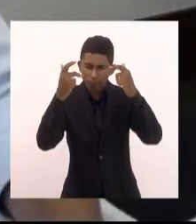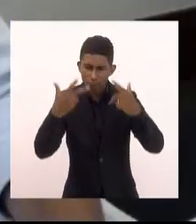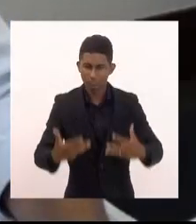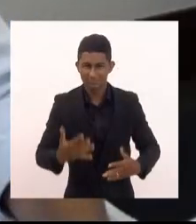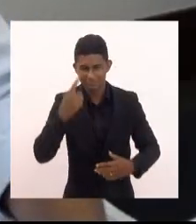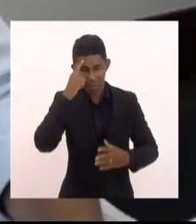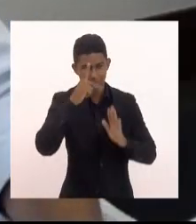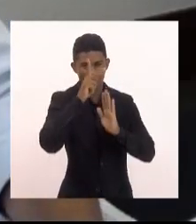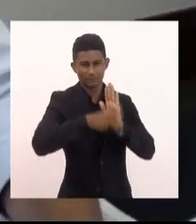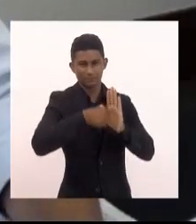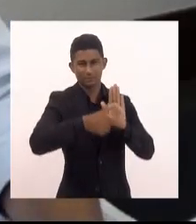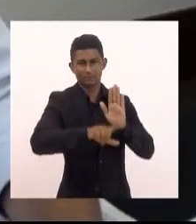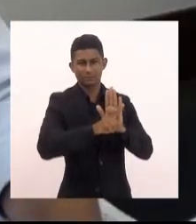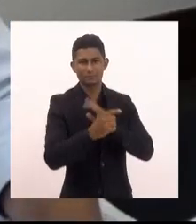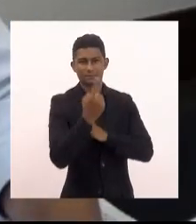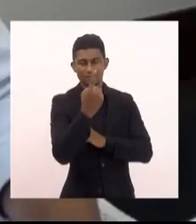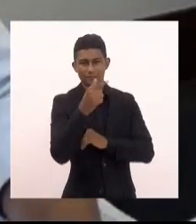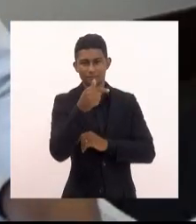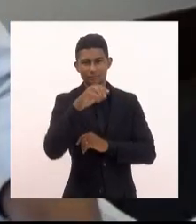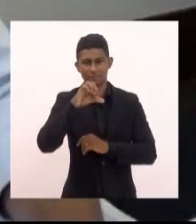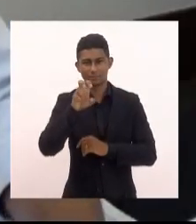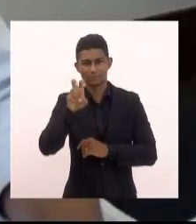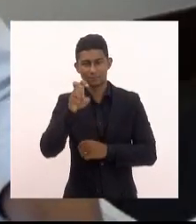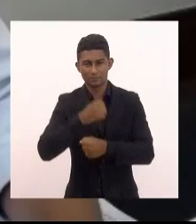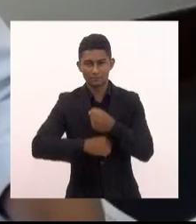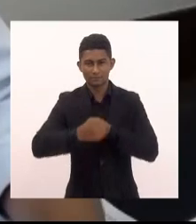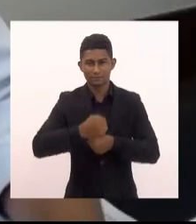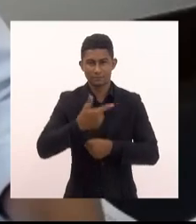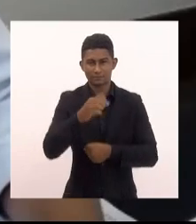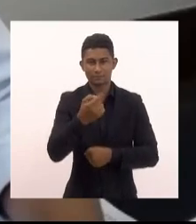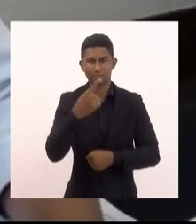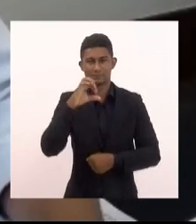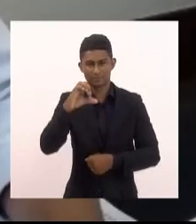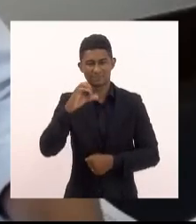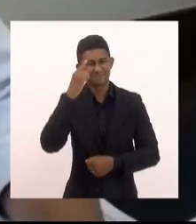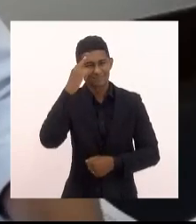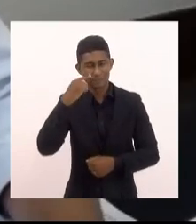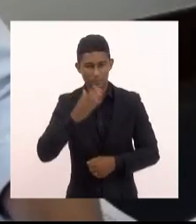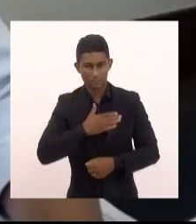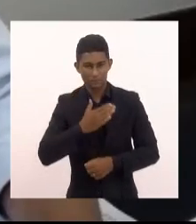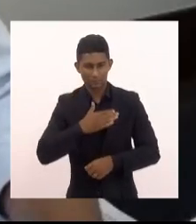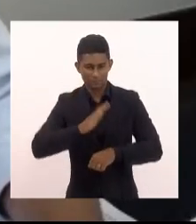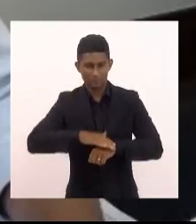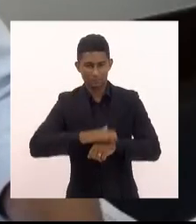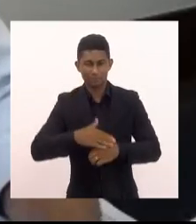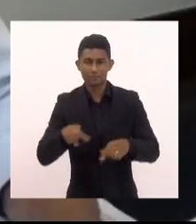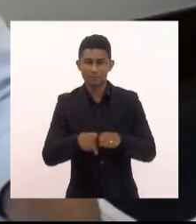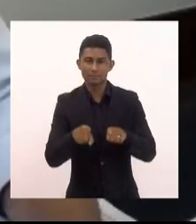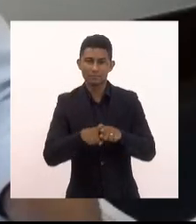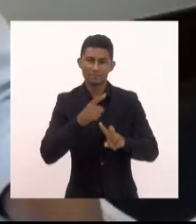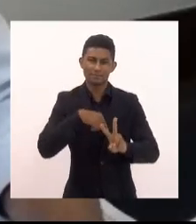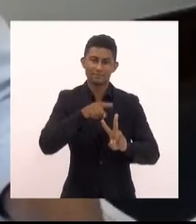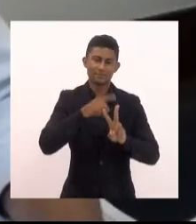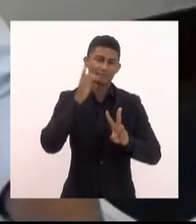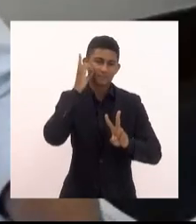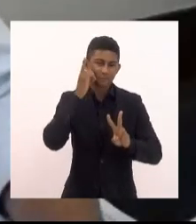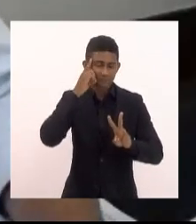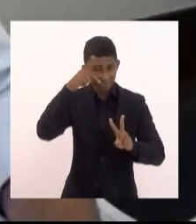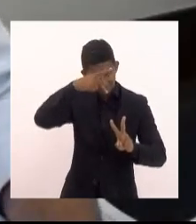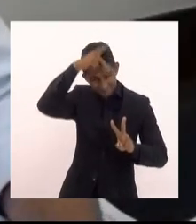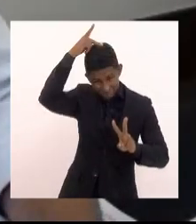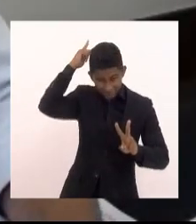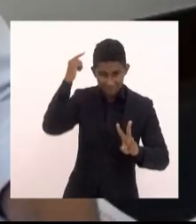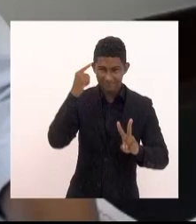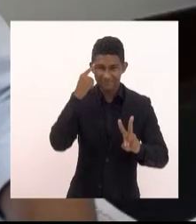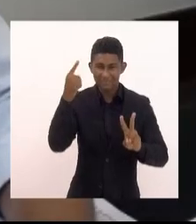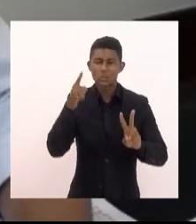lei 1795 de 2019, de minha autoria e de autoria do deputado Luiz Paulo, que